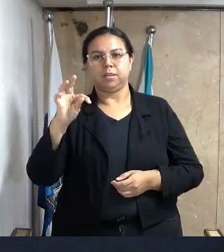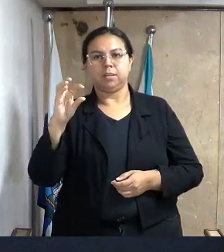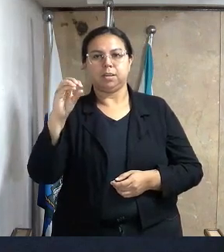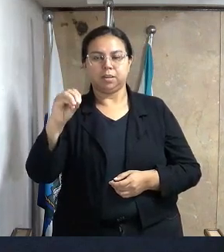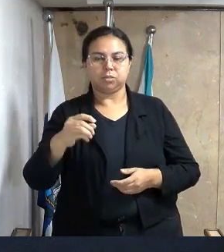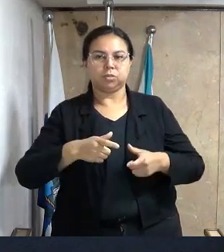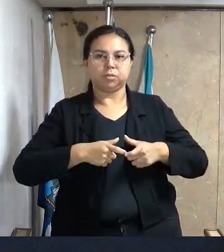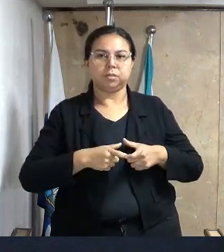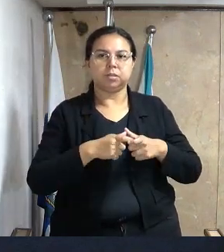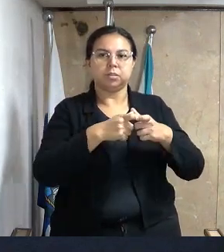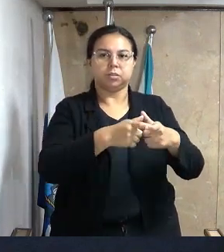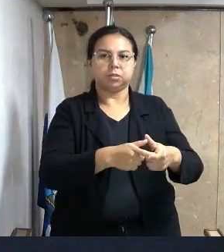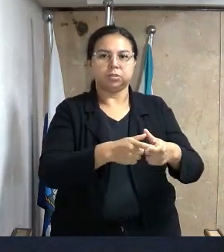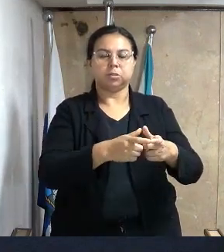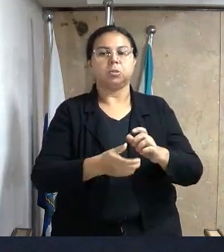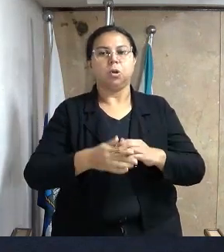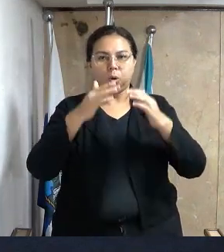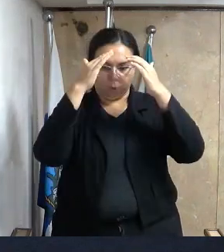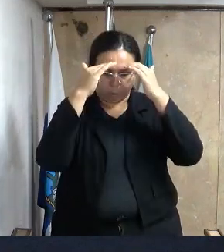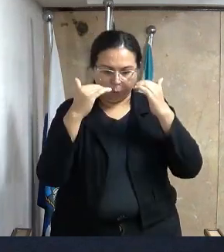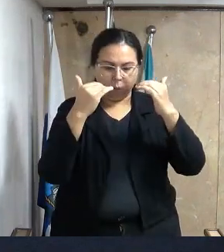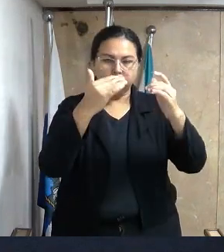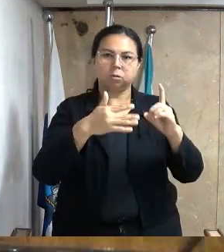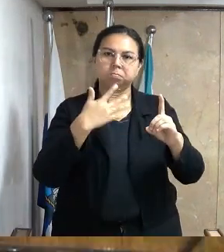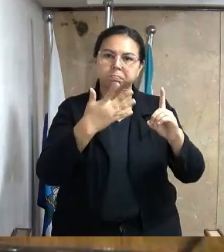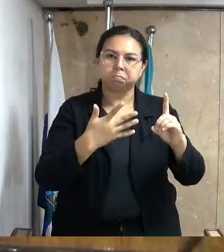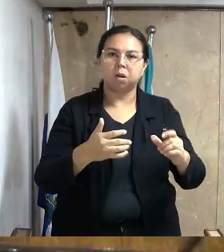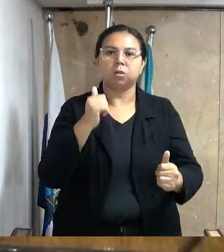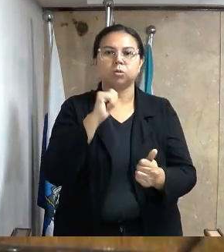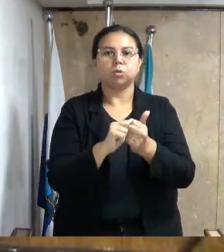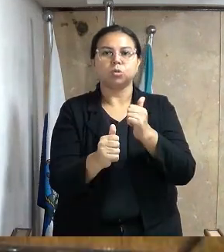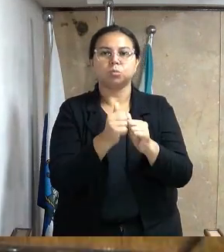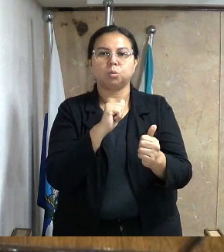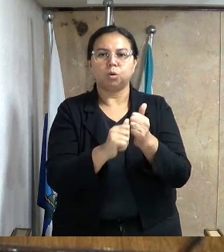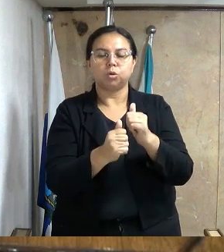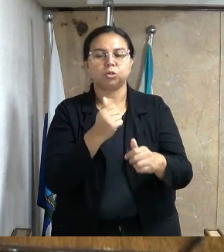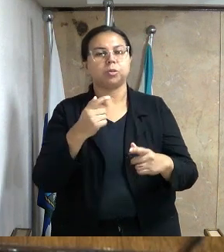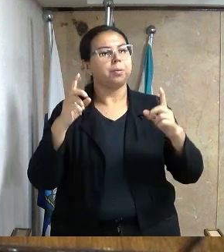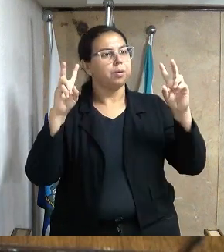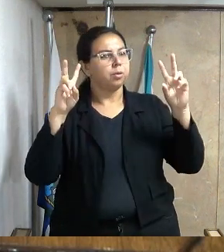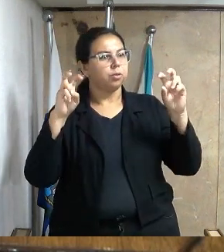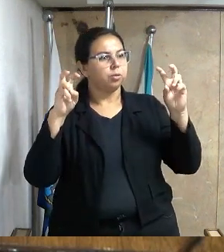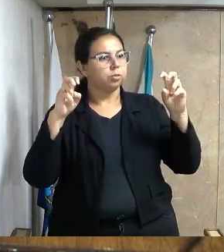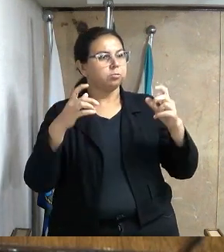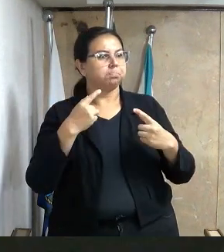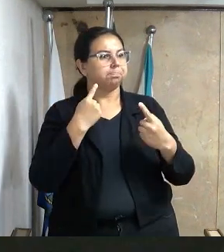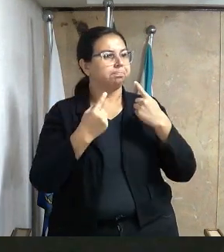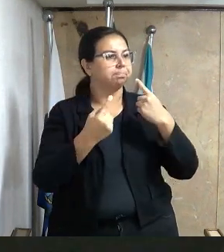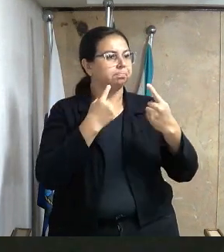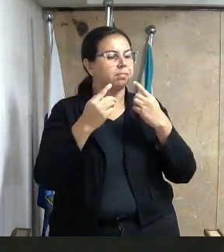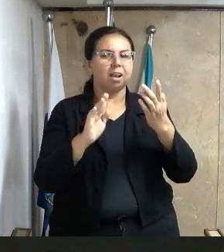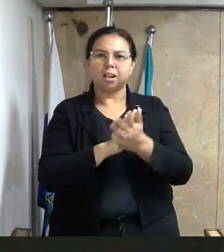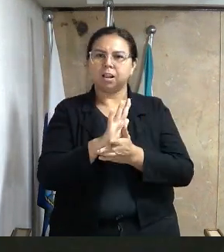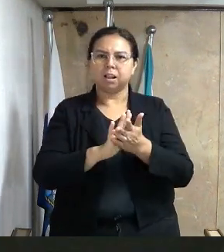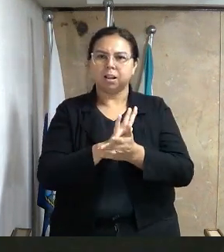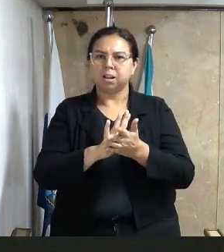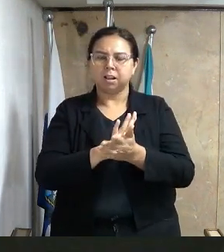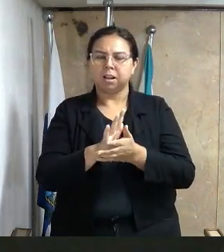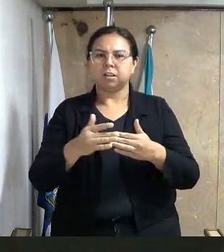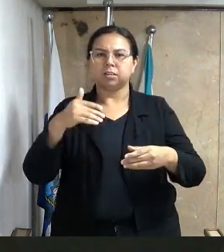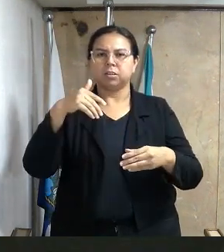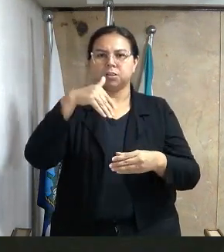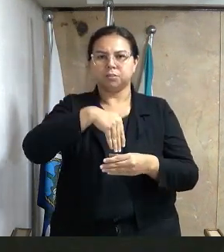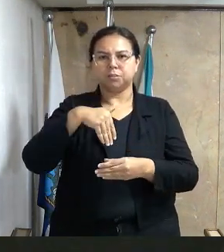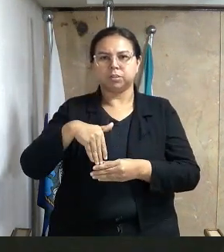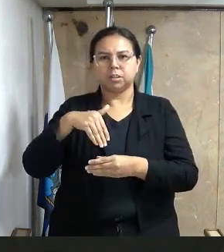medalha de honra ao mérito desportista. A matéria encontra-se em discussão. Não haveram o queira discutir, a matéria encontra-se em